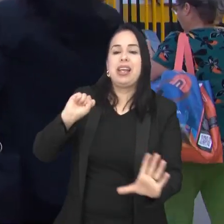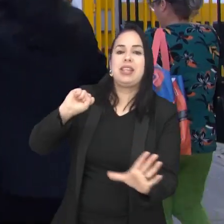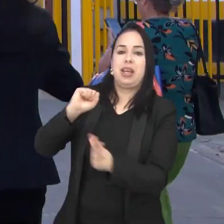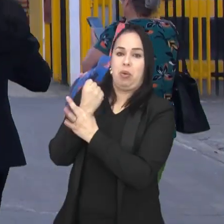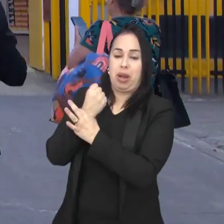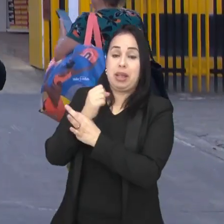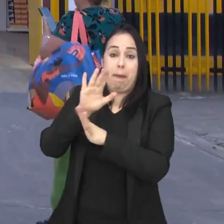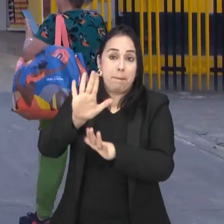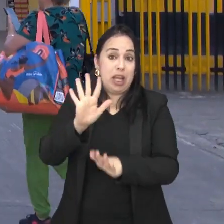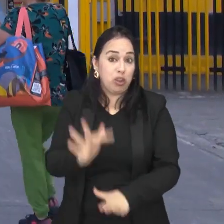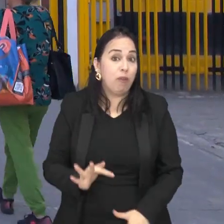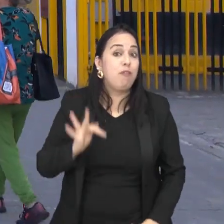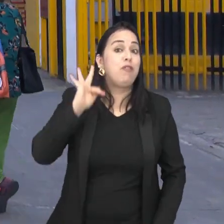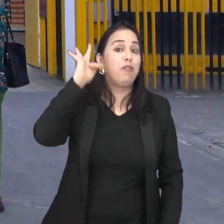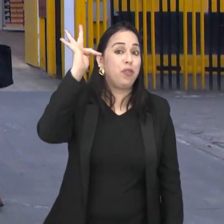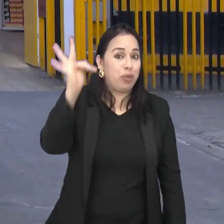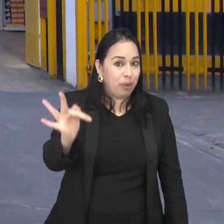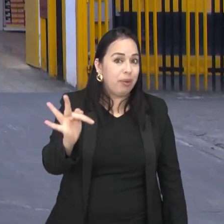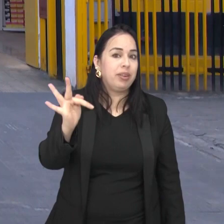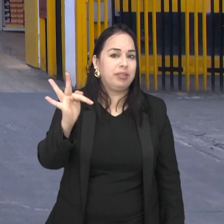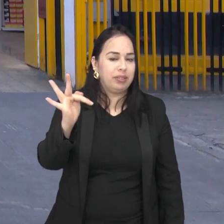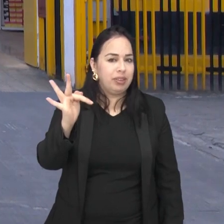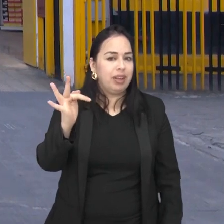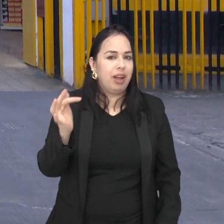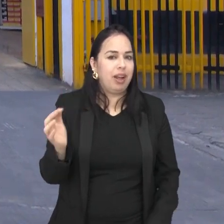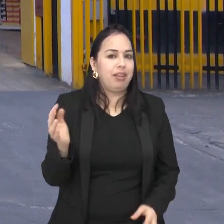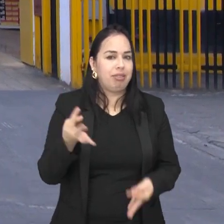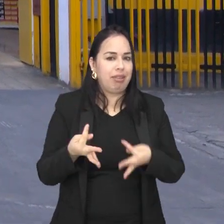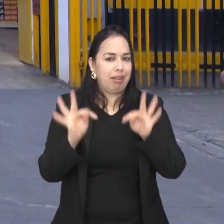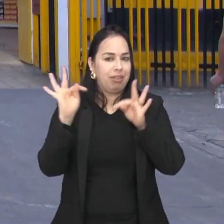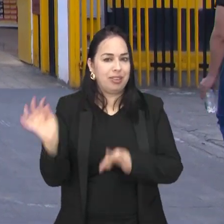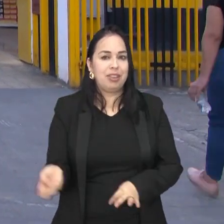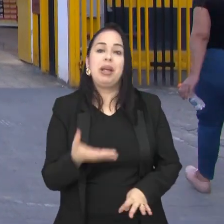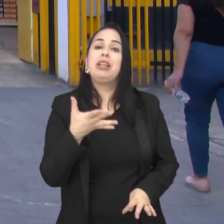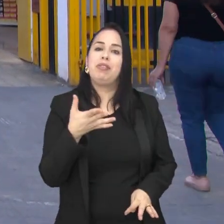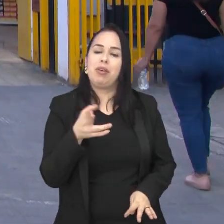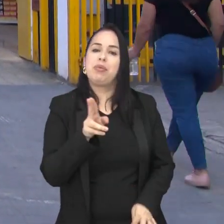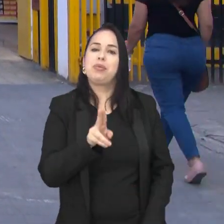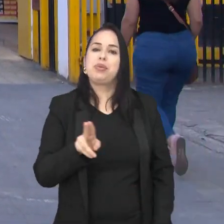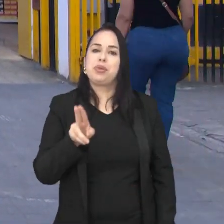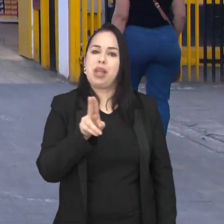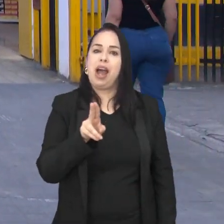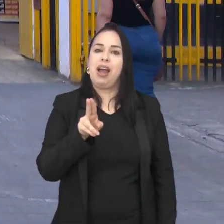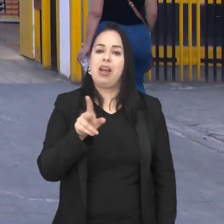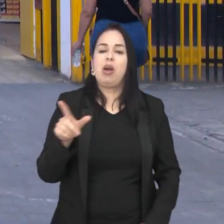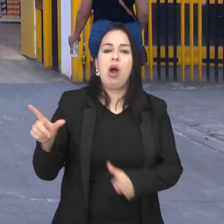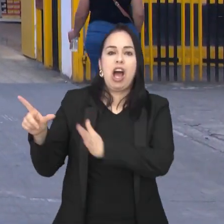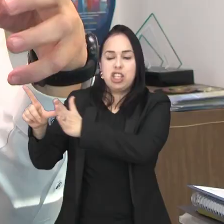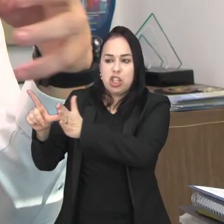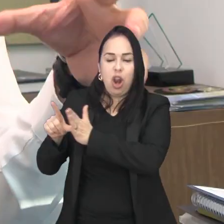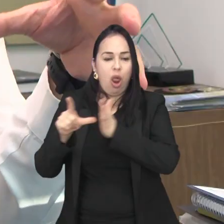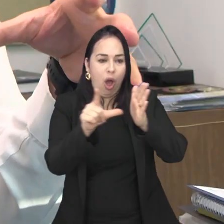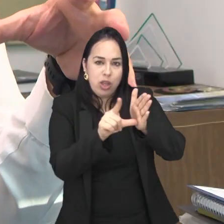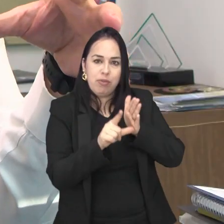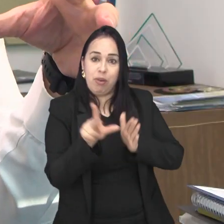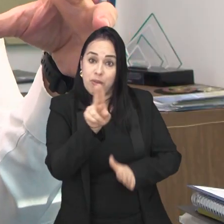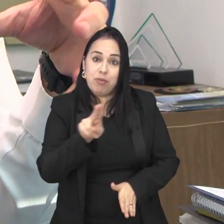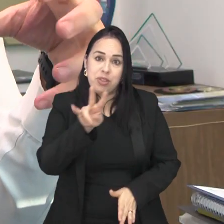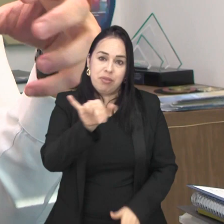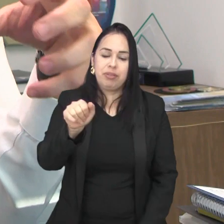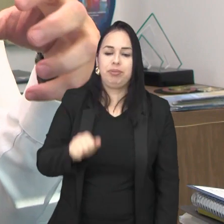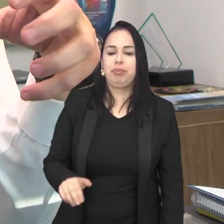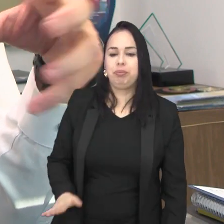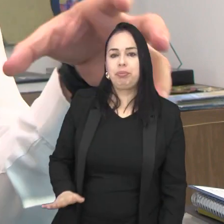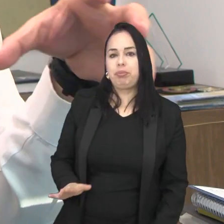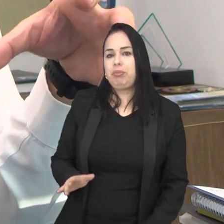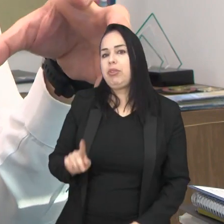segurança pública. Mas a intenção é que, no futuro, essa nova tecnologia seja usada também pelo comércio. O objetivo que a